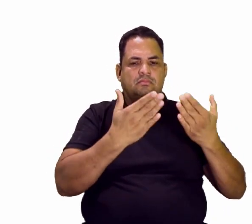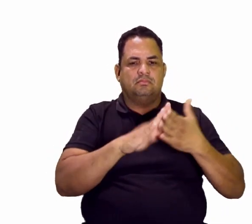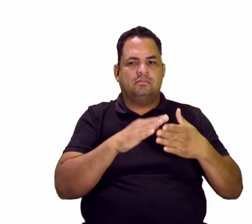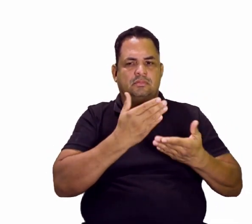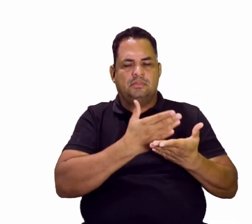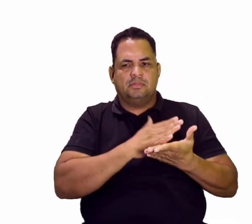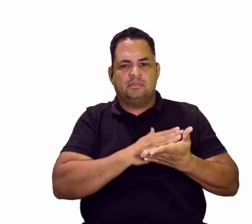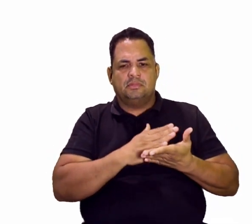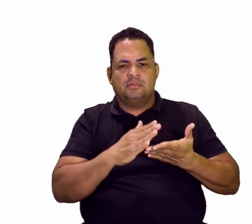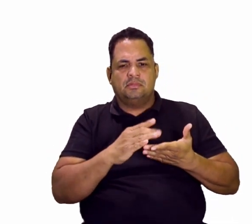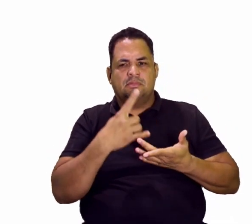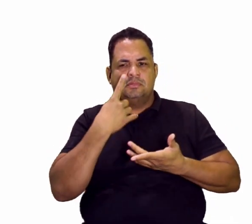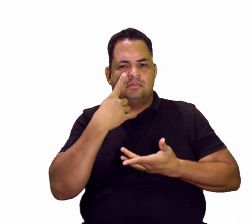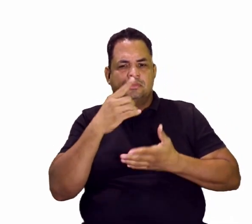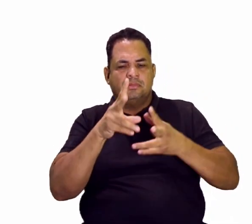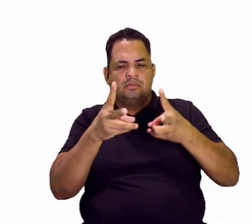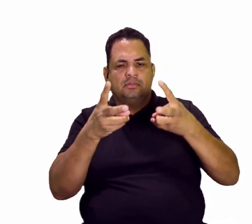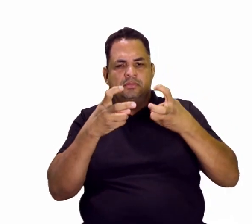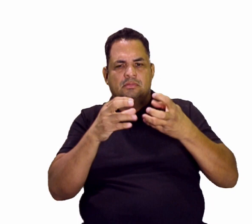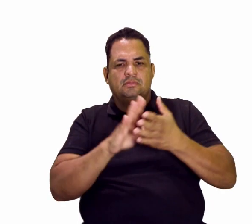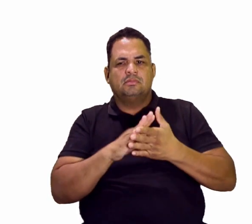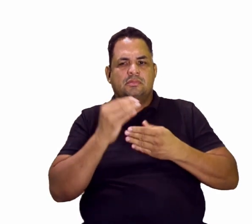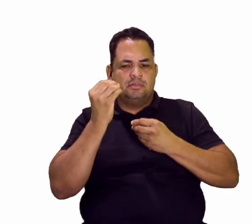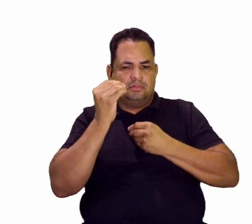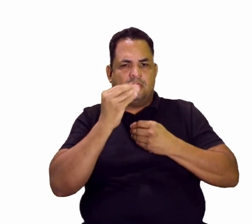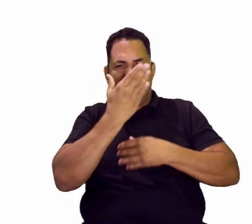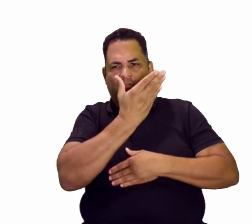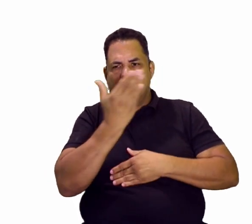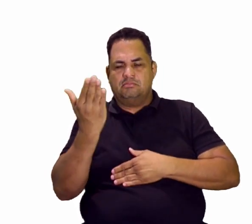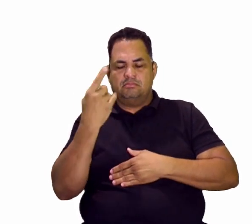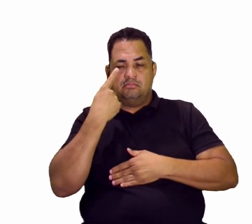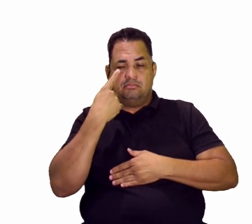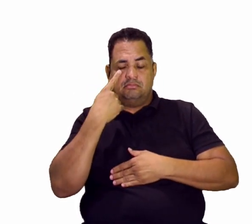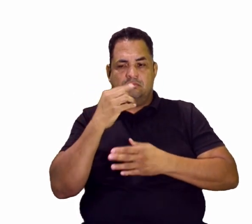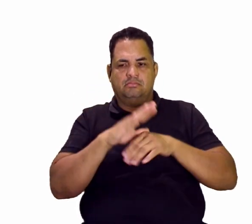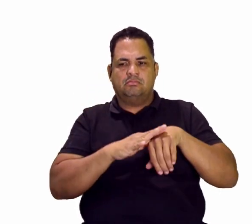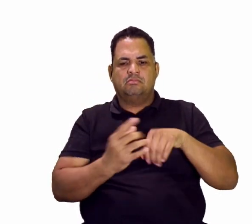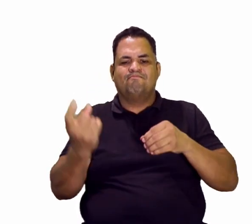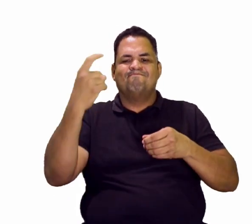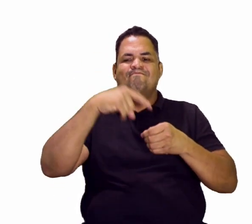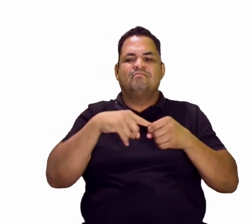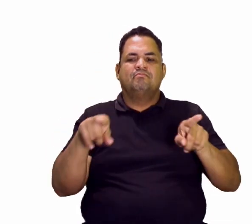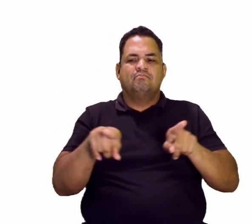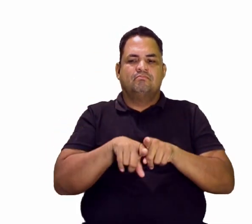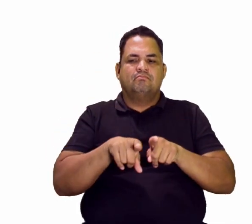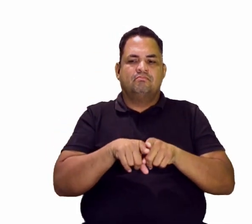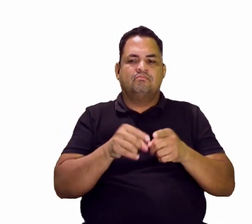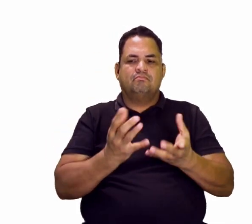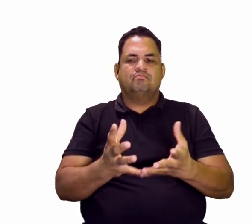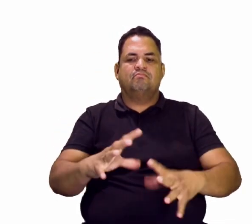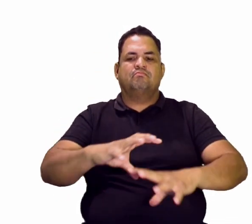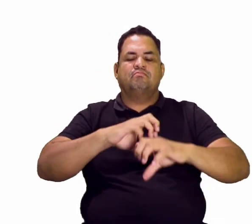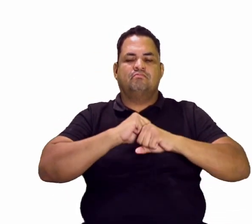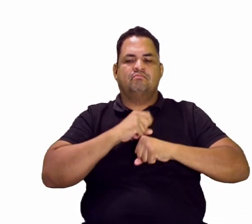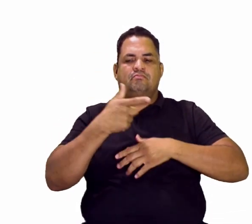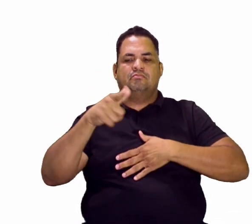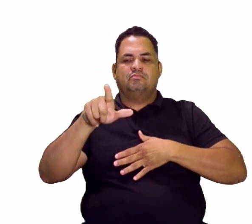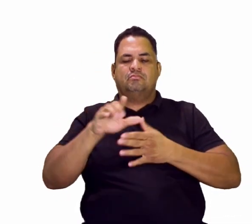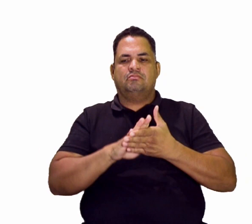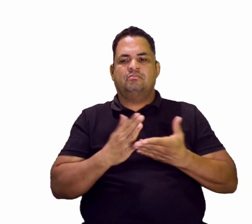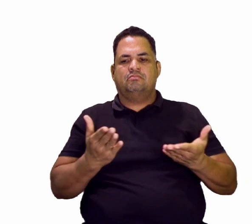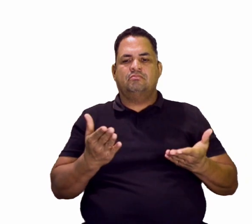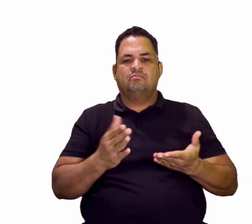a situação, e aí você percebeu que é conjuntivite. Aí quando você volta para a sala, você também recebeu notícia que outras pessoas